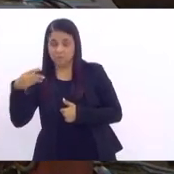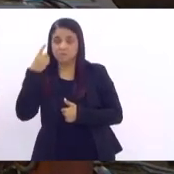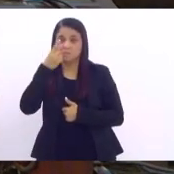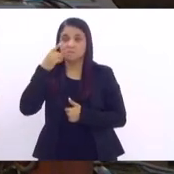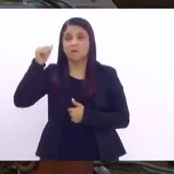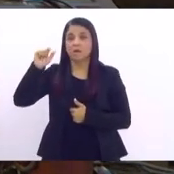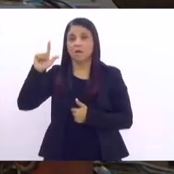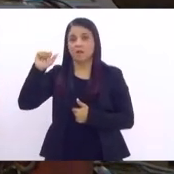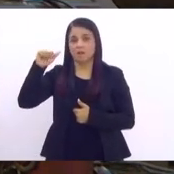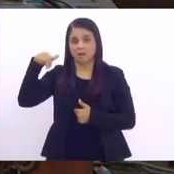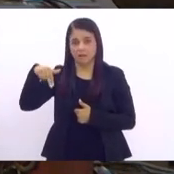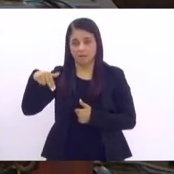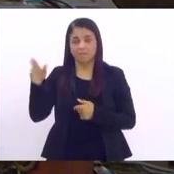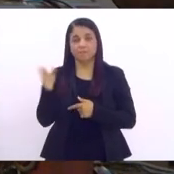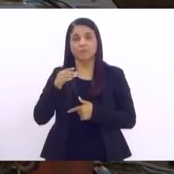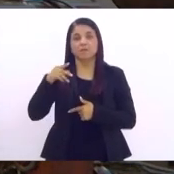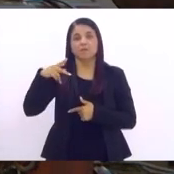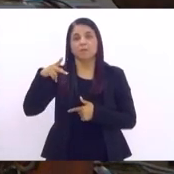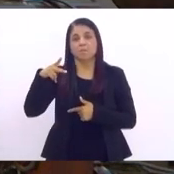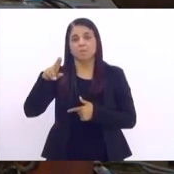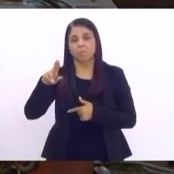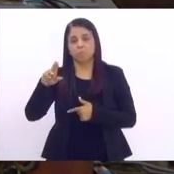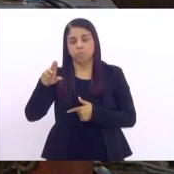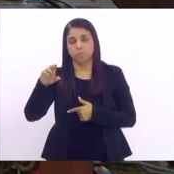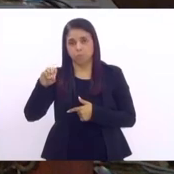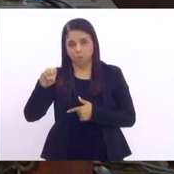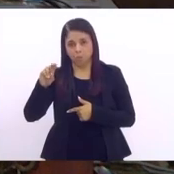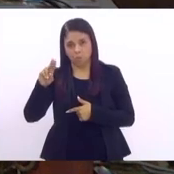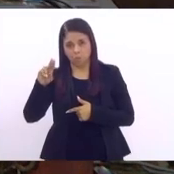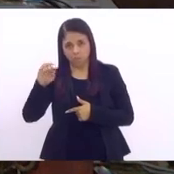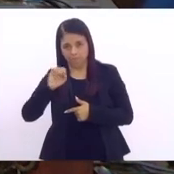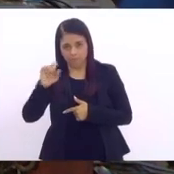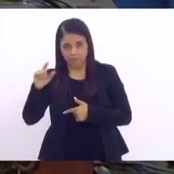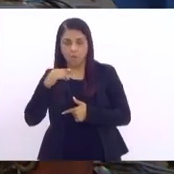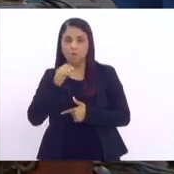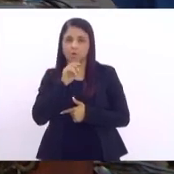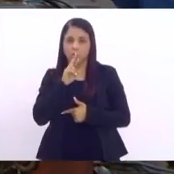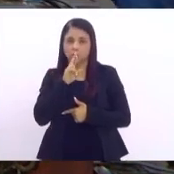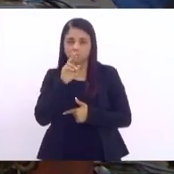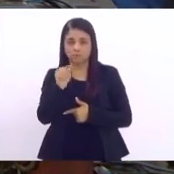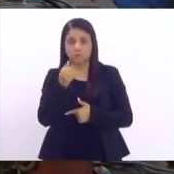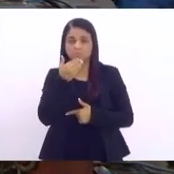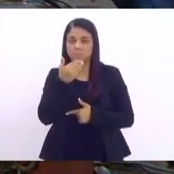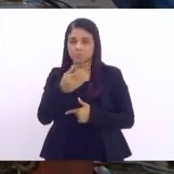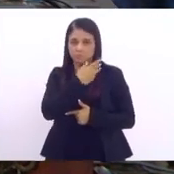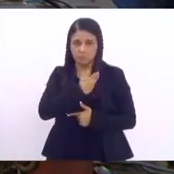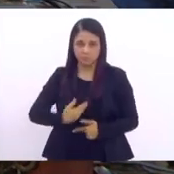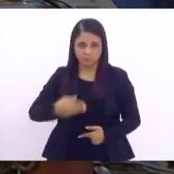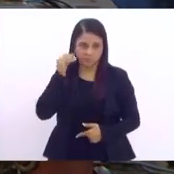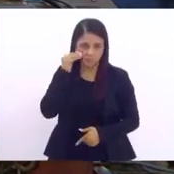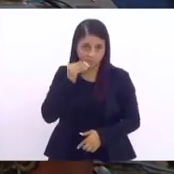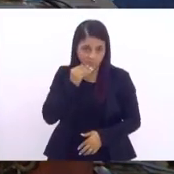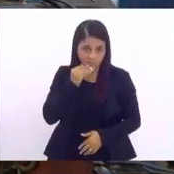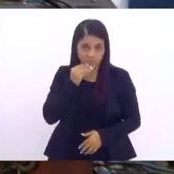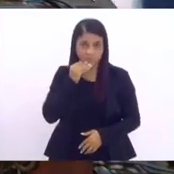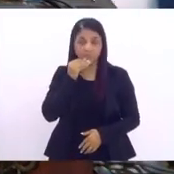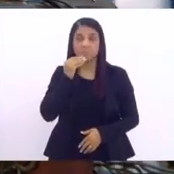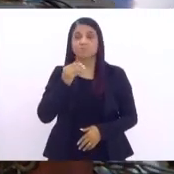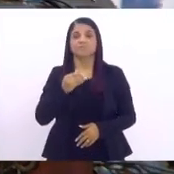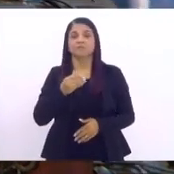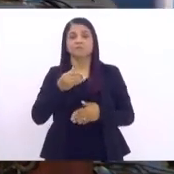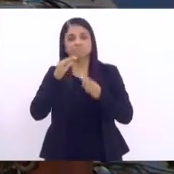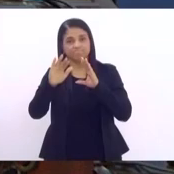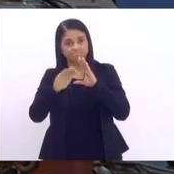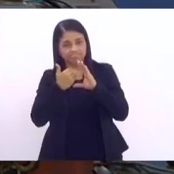Poubel e Rodrigo Amorim, que solicita ao excelentíssimo governador do Estado, senhor Cláudio Castro, o envio de mensagem